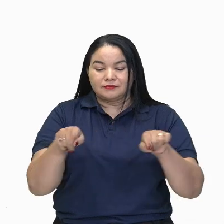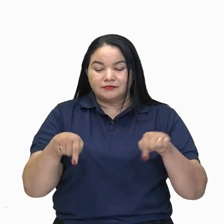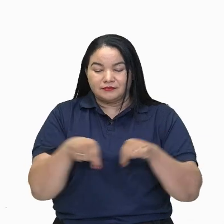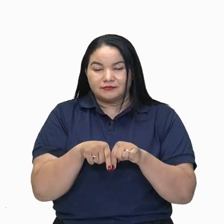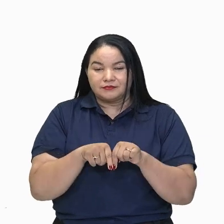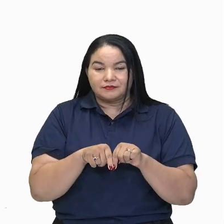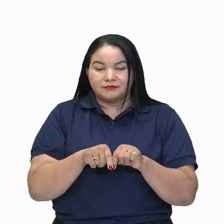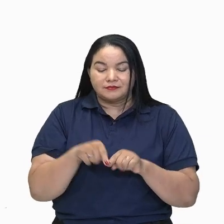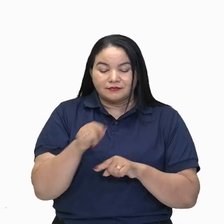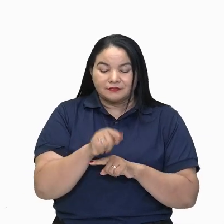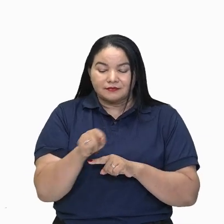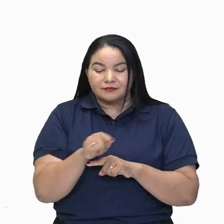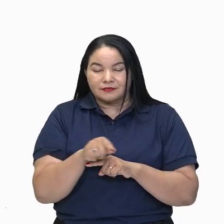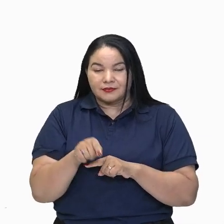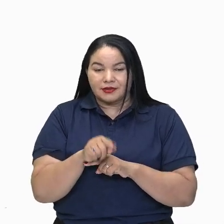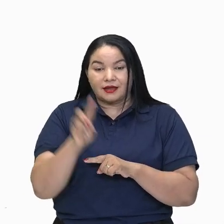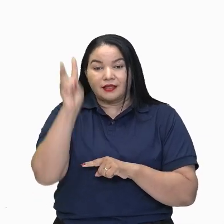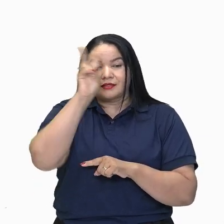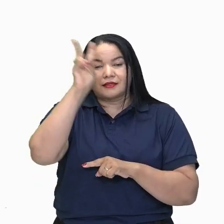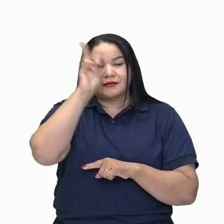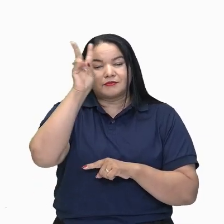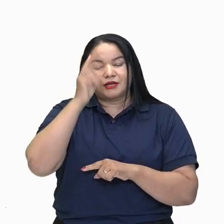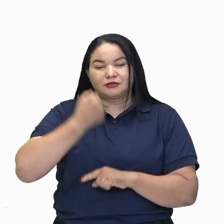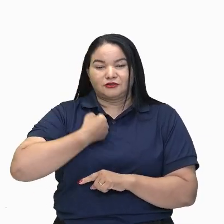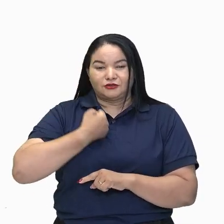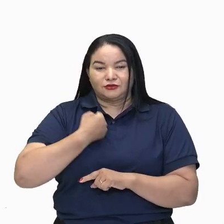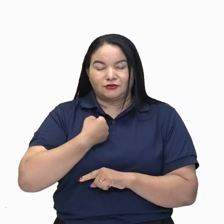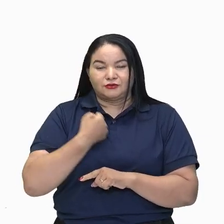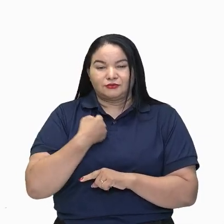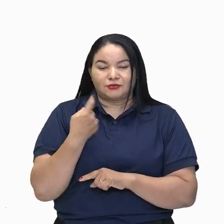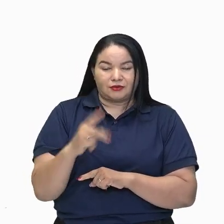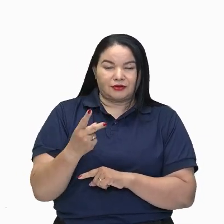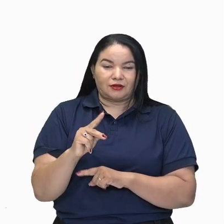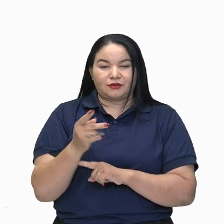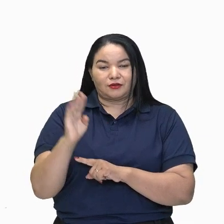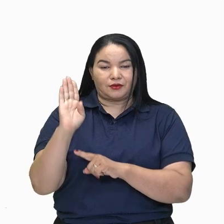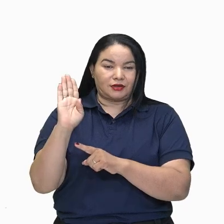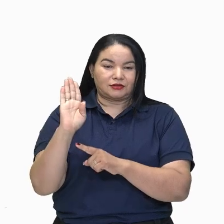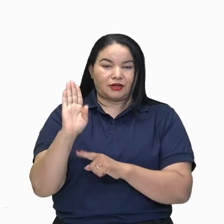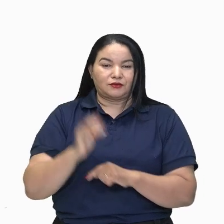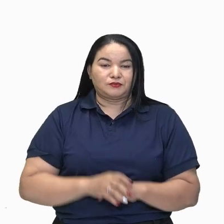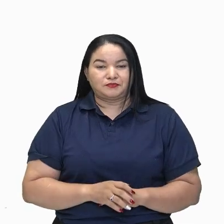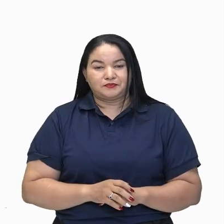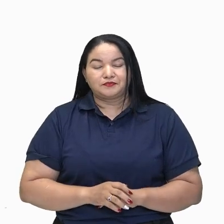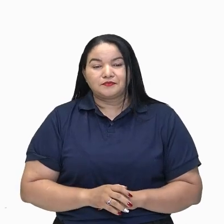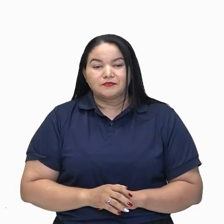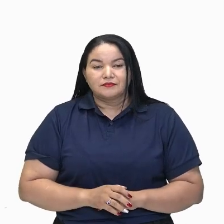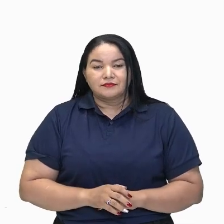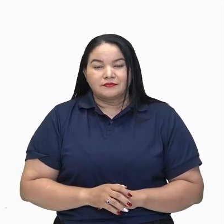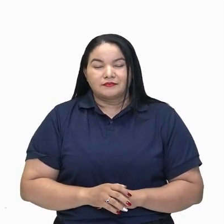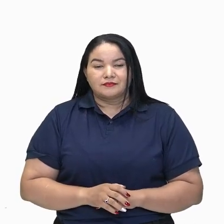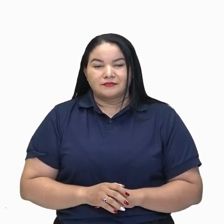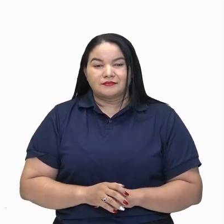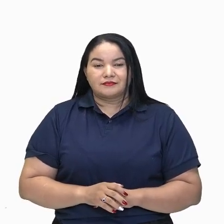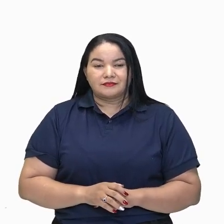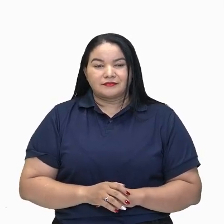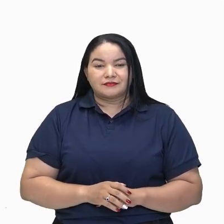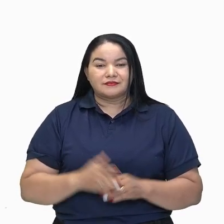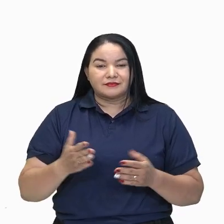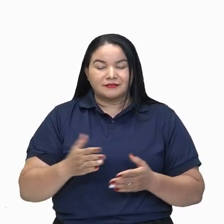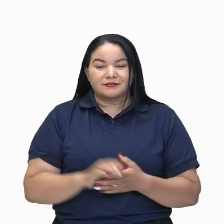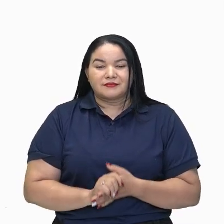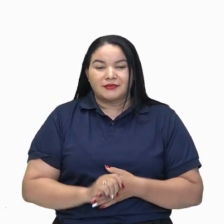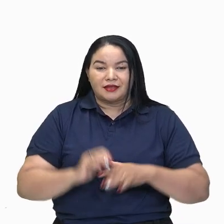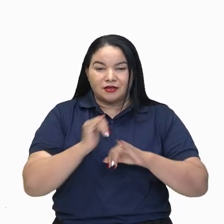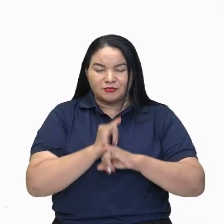urna eletrônica, ele lembre, né, do candidato. E então, a análise da